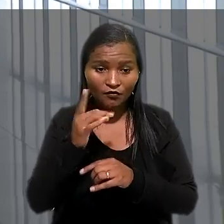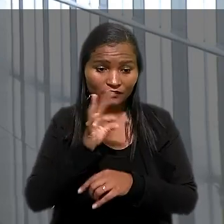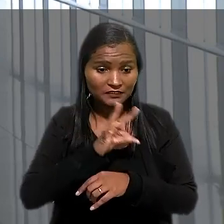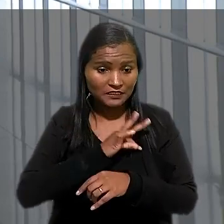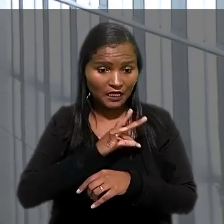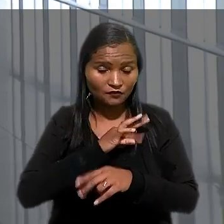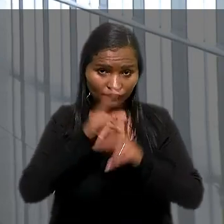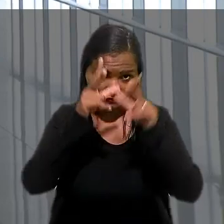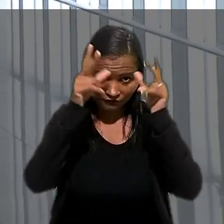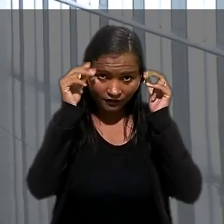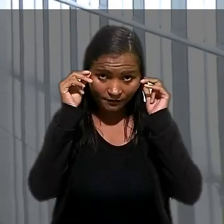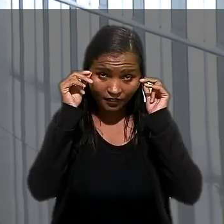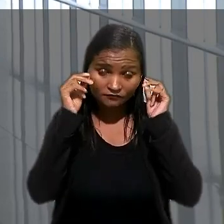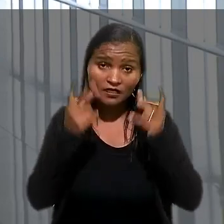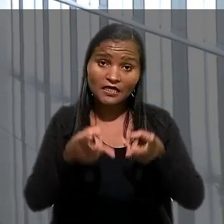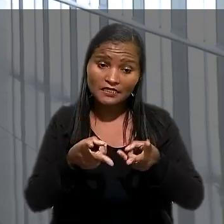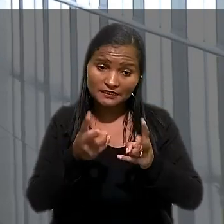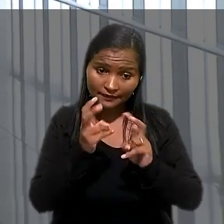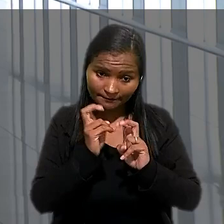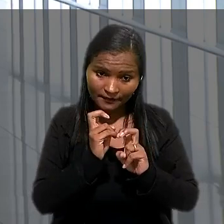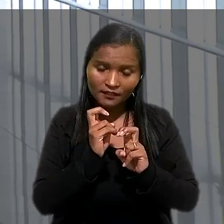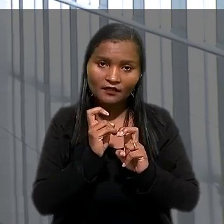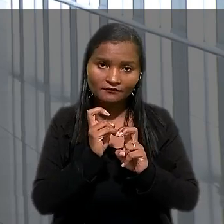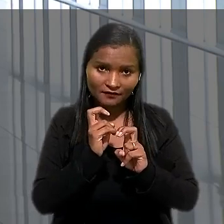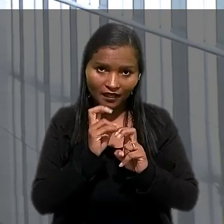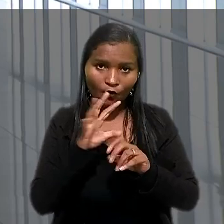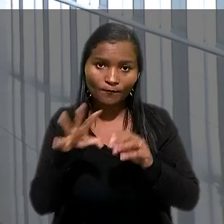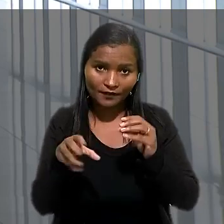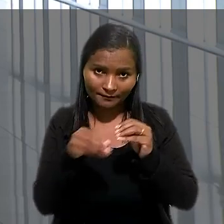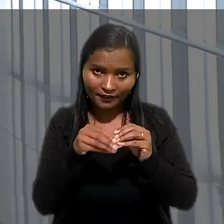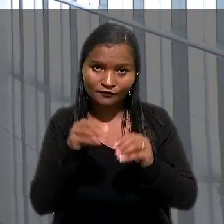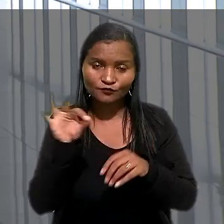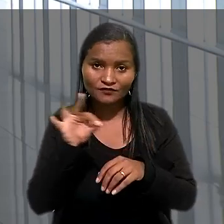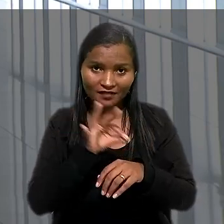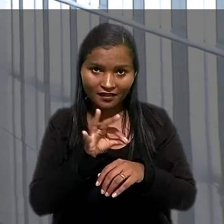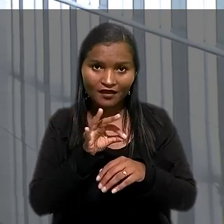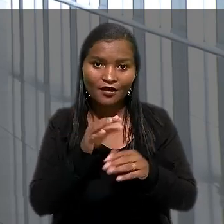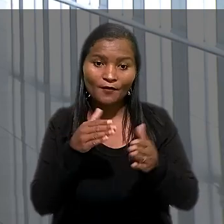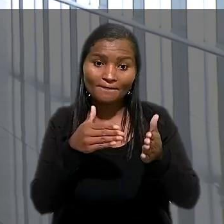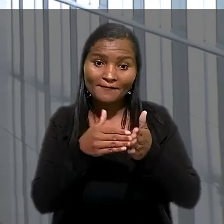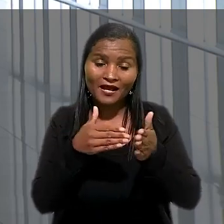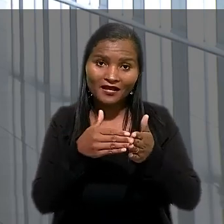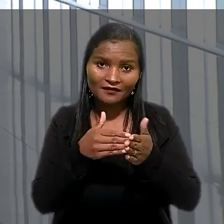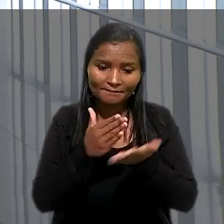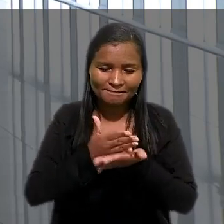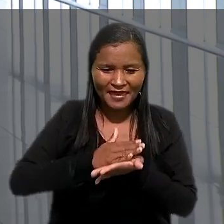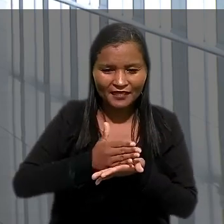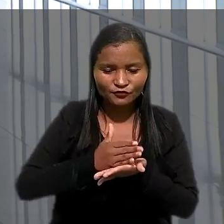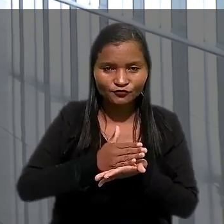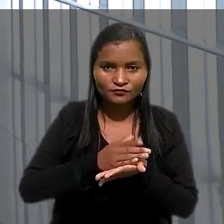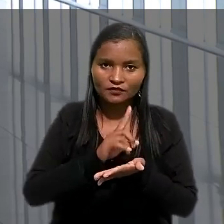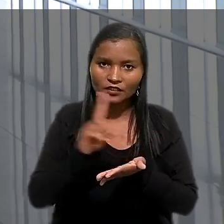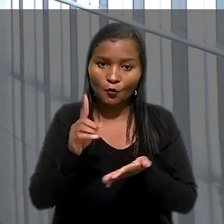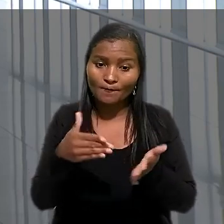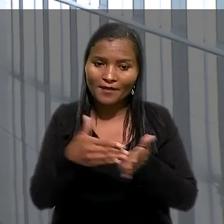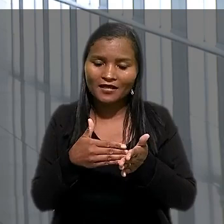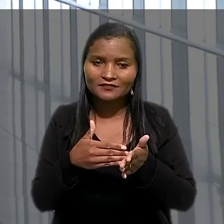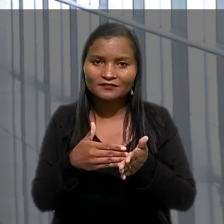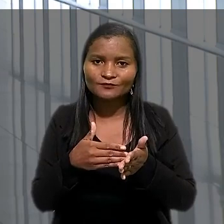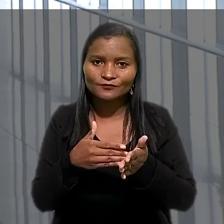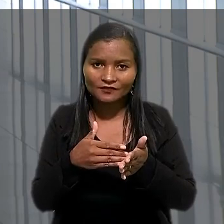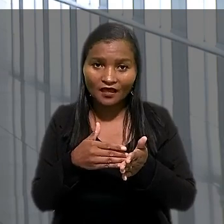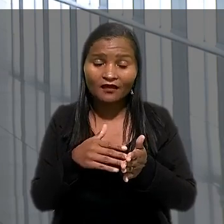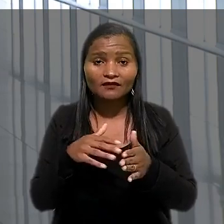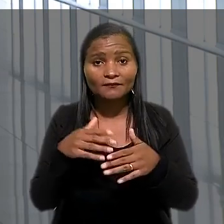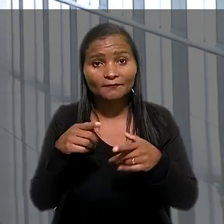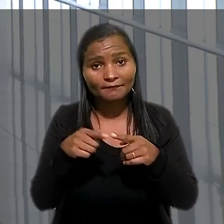de enfermagem recebiam adicional em grau médio, mas que deveriam receber em grau máximo por trabalharem de forma habitual